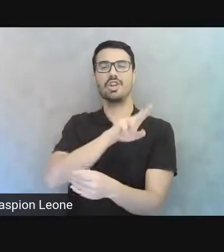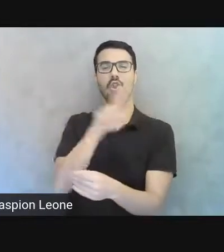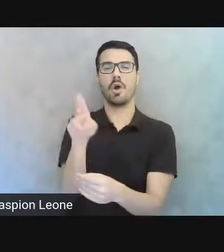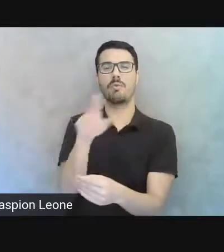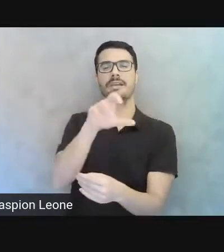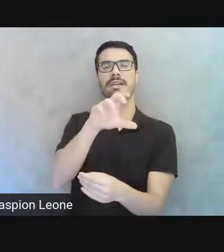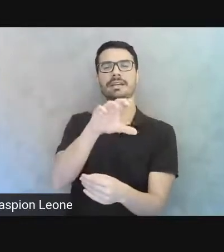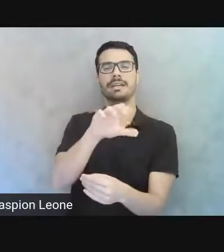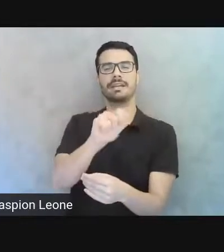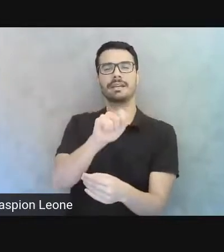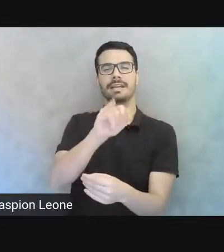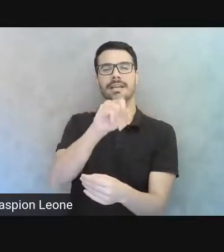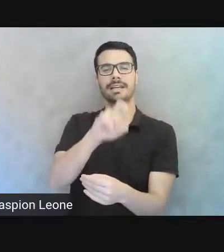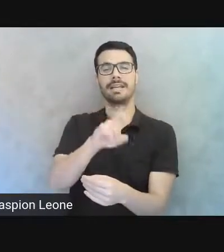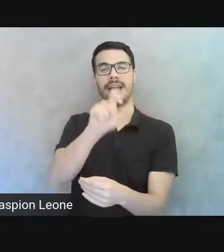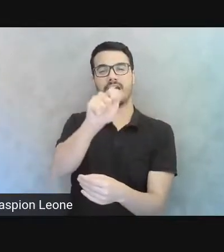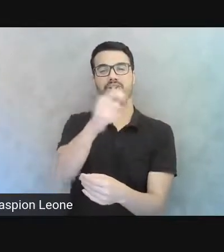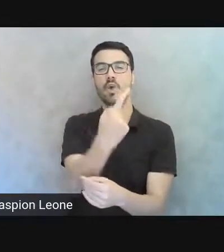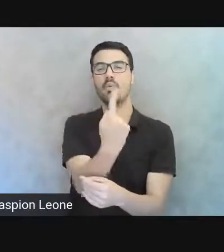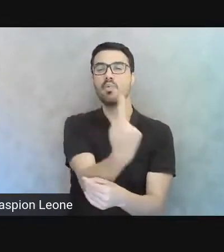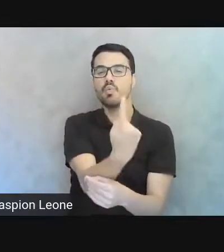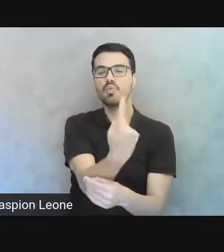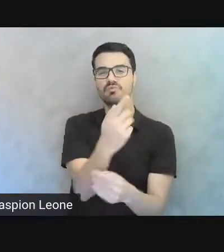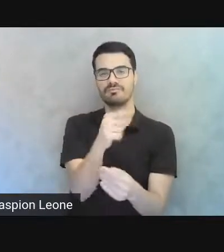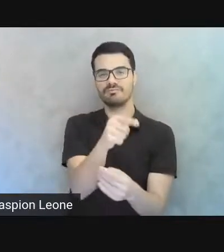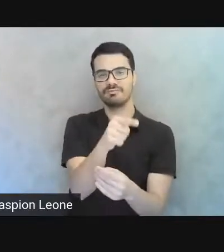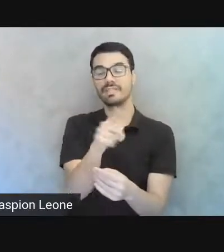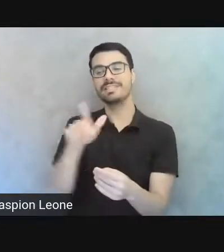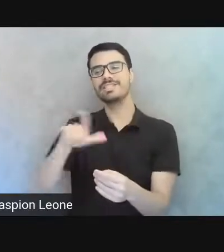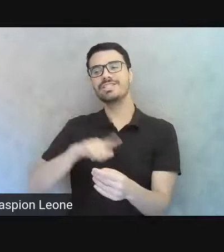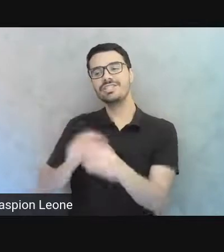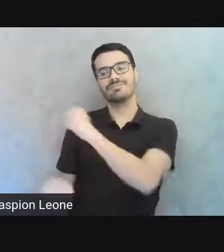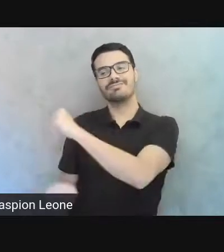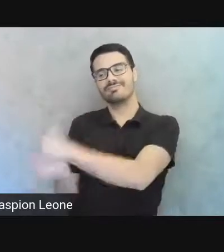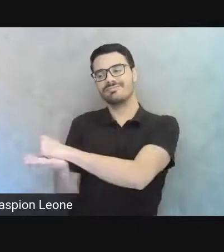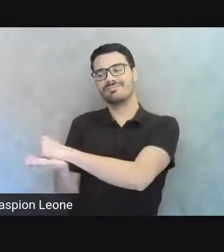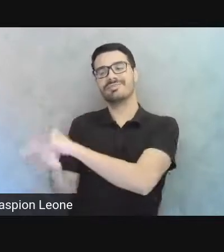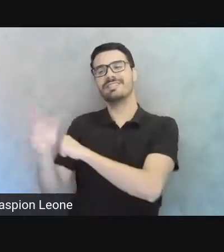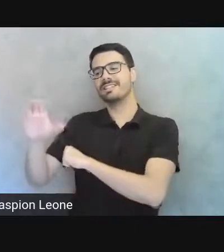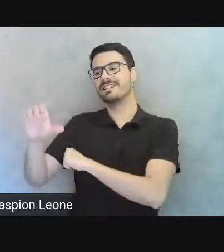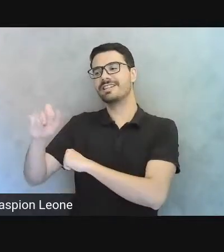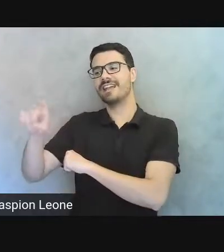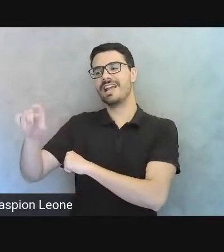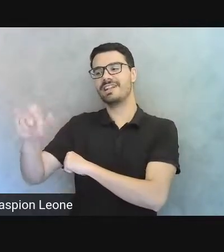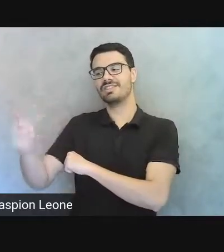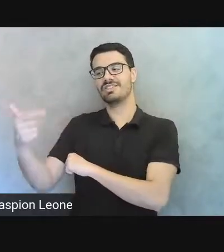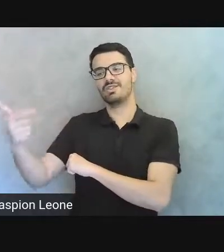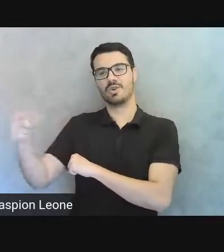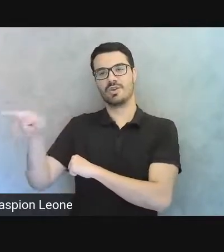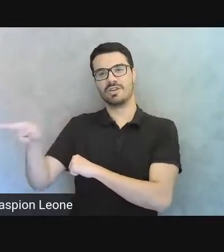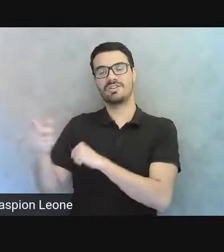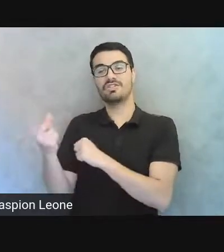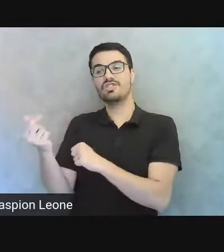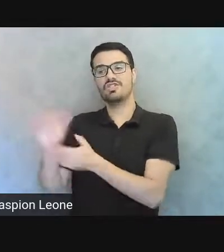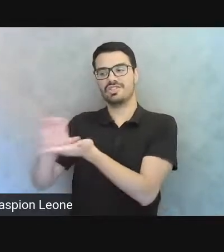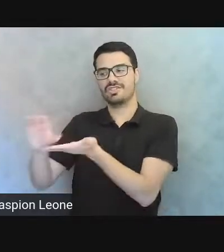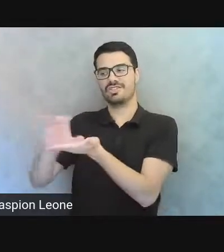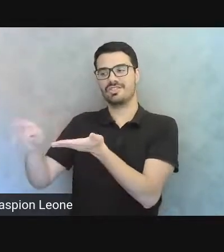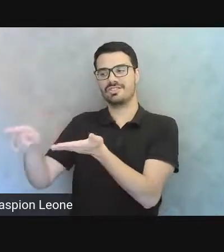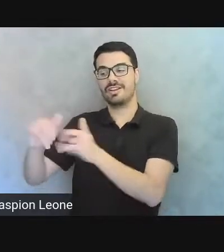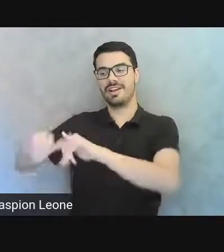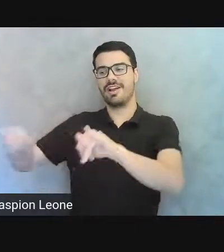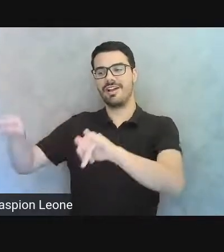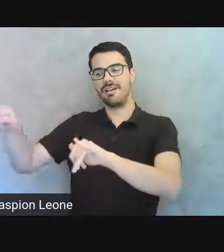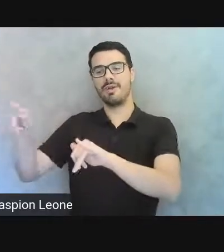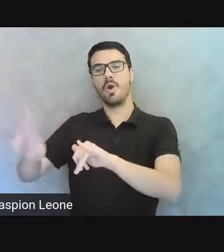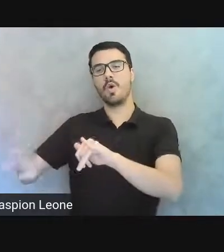registrado no TSE, seja via Caixa 2, né, esse financiamento de campanha sendo utilizado